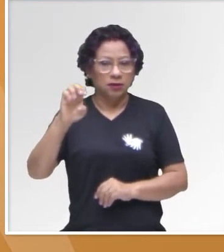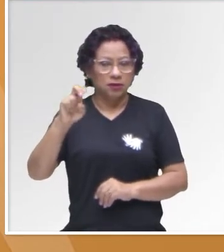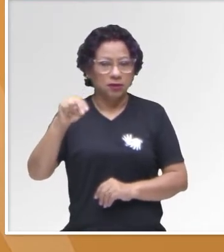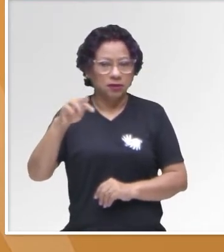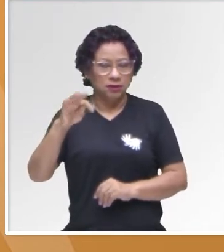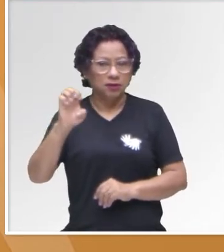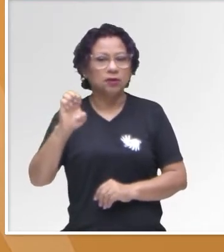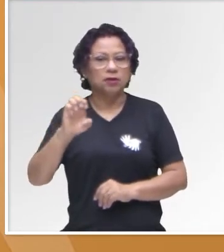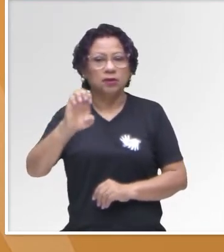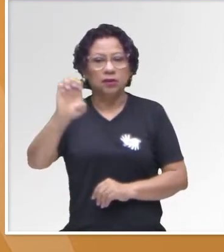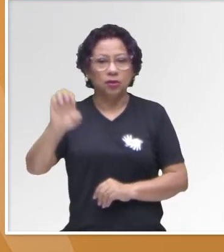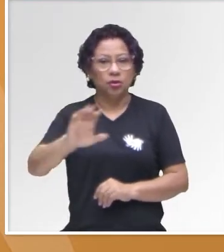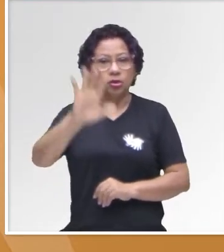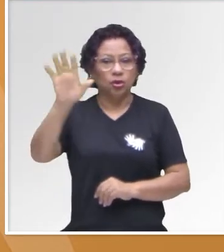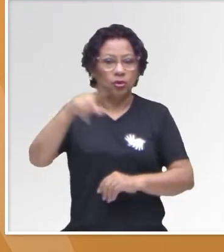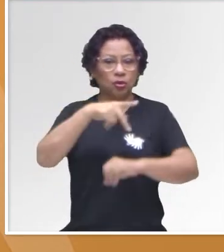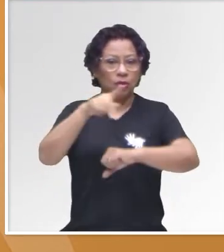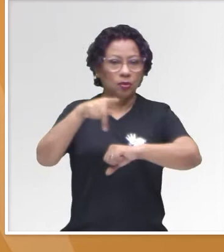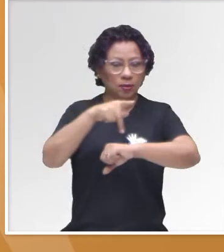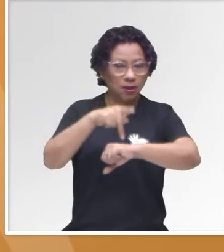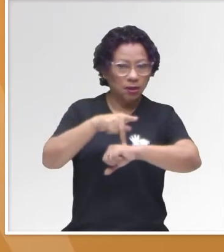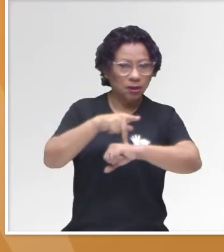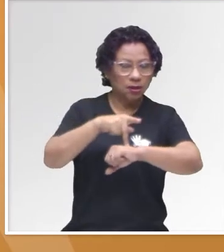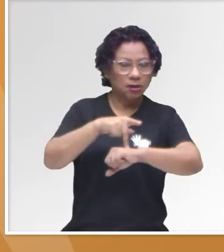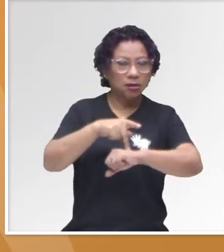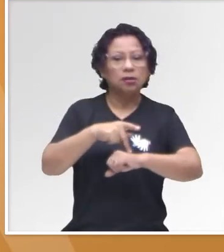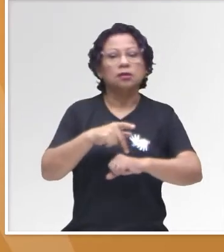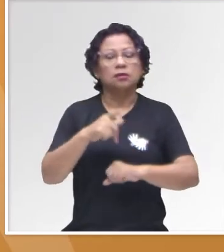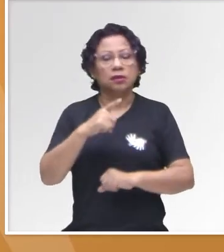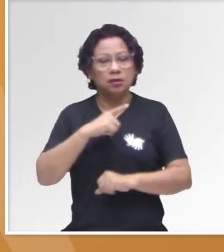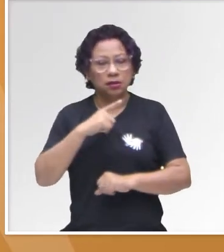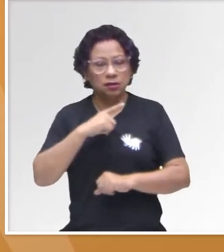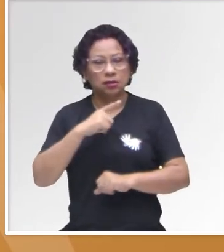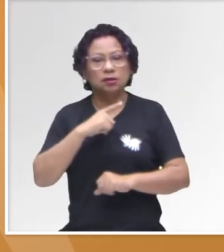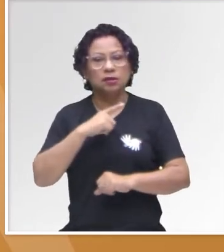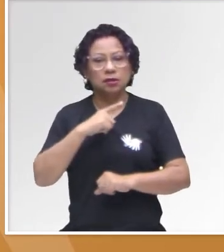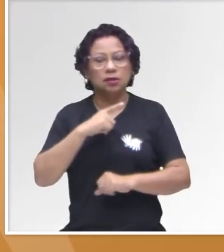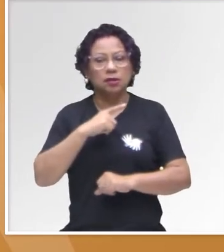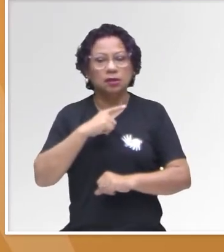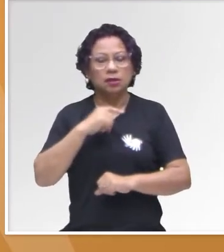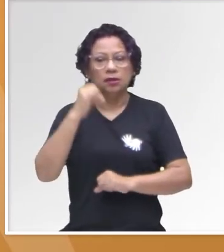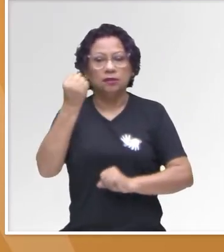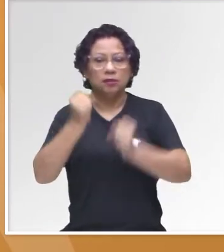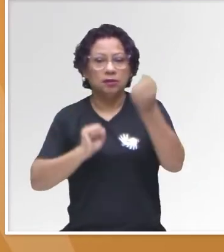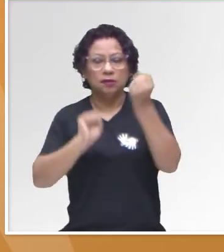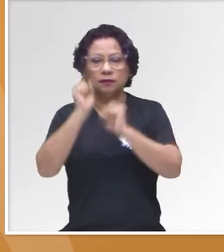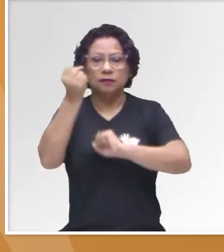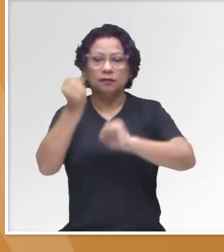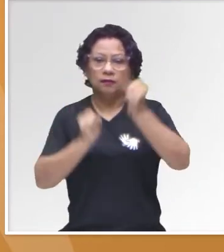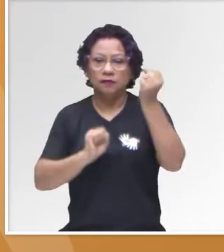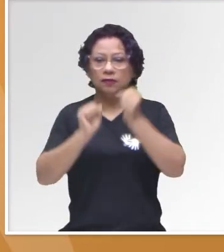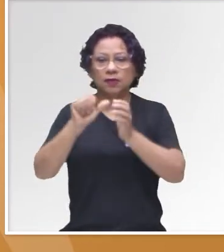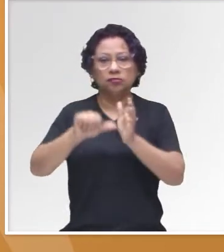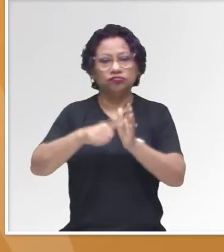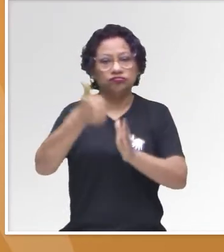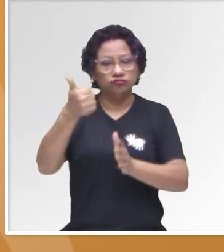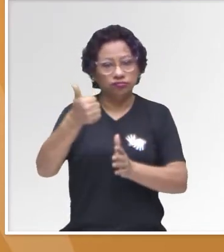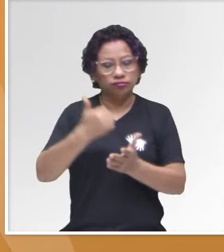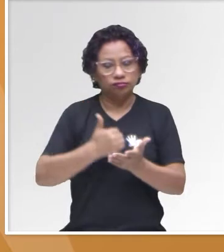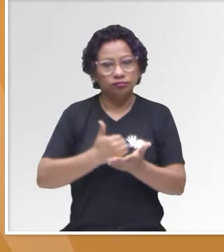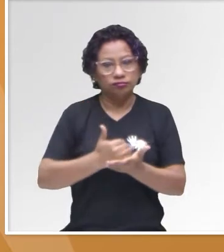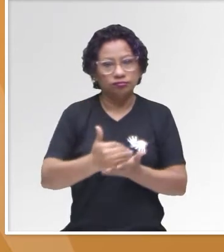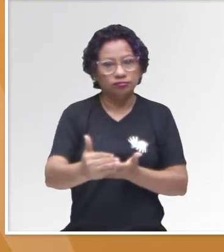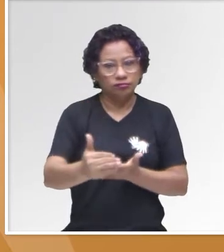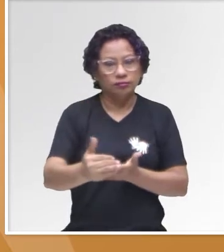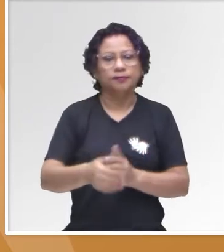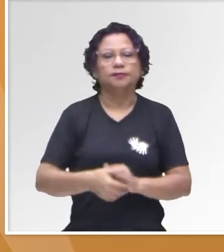aqueles países da Europa passaram por uma industrialização e os países altamente industrializados até os dias